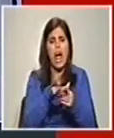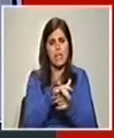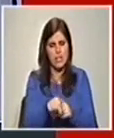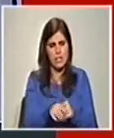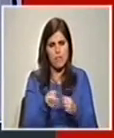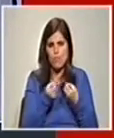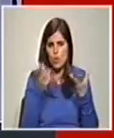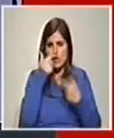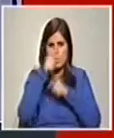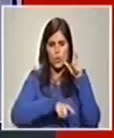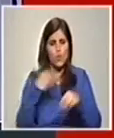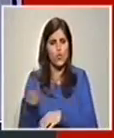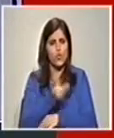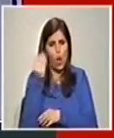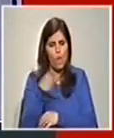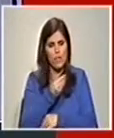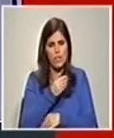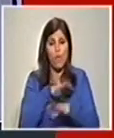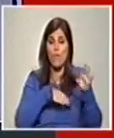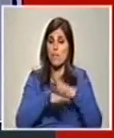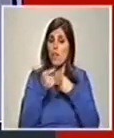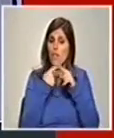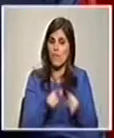muita gente Sim, jovem com outra formação também